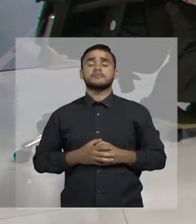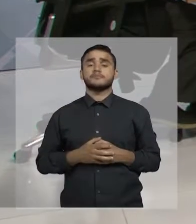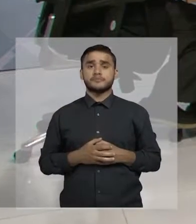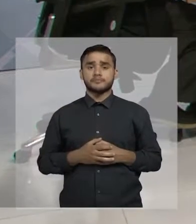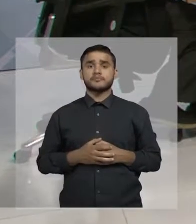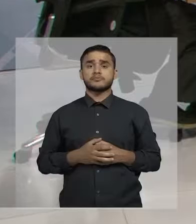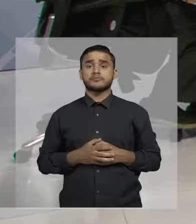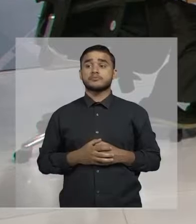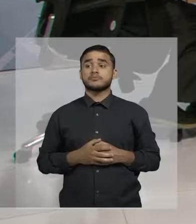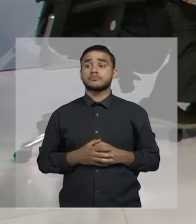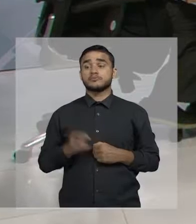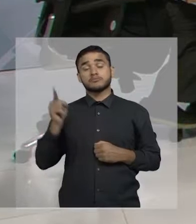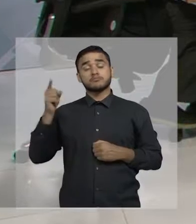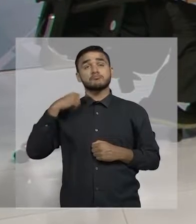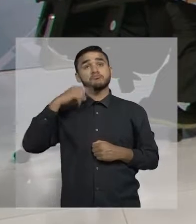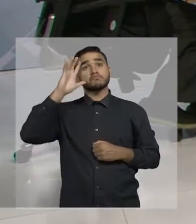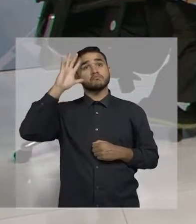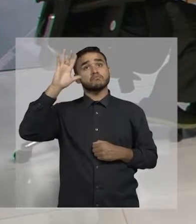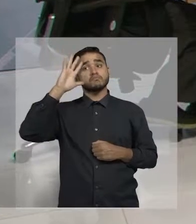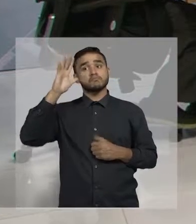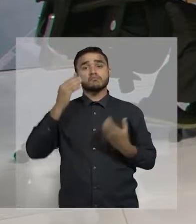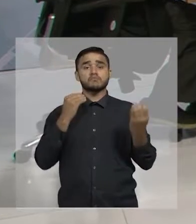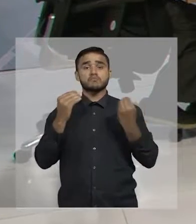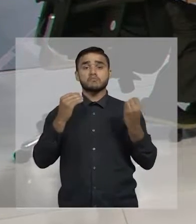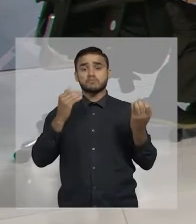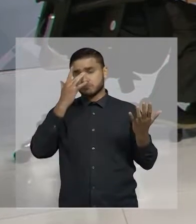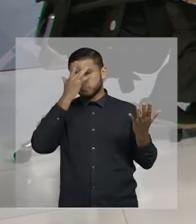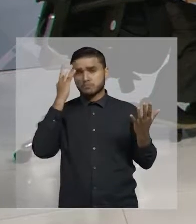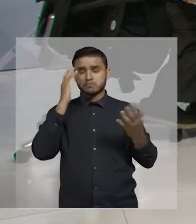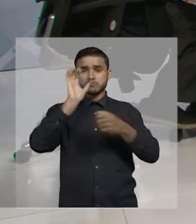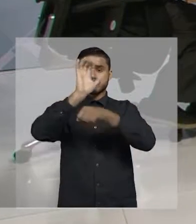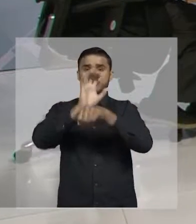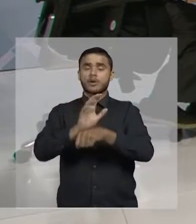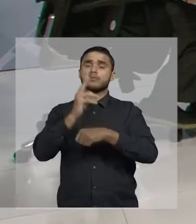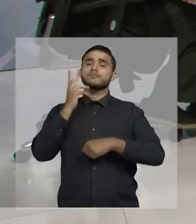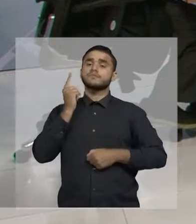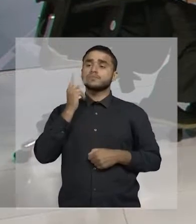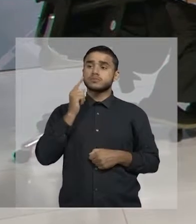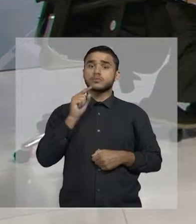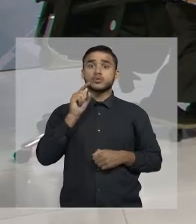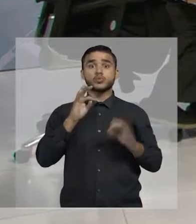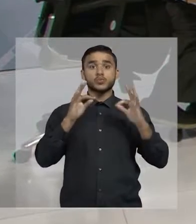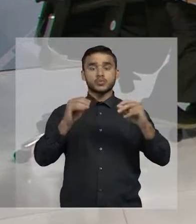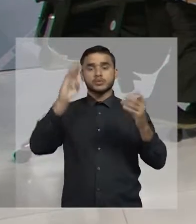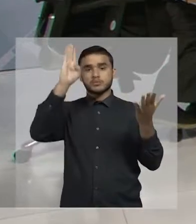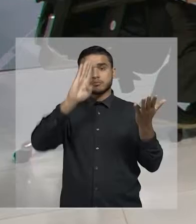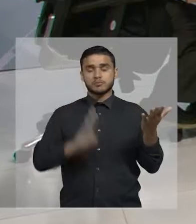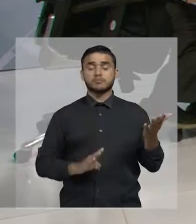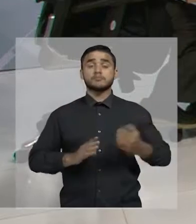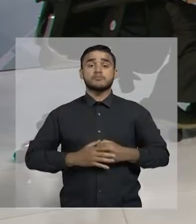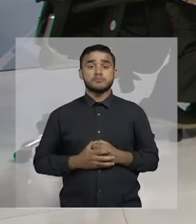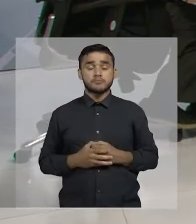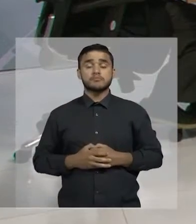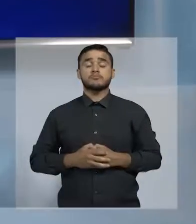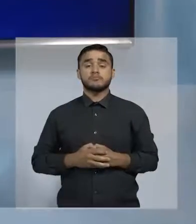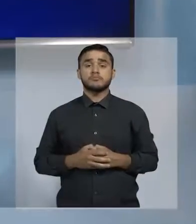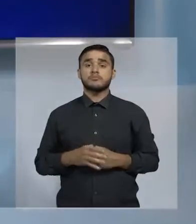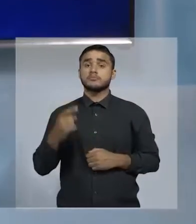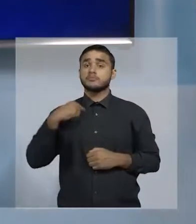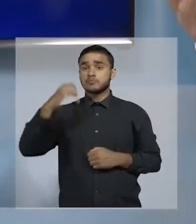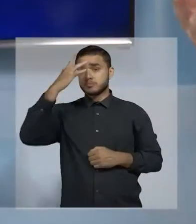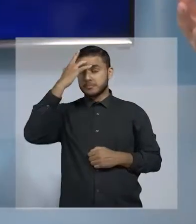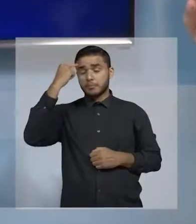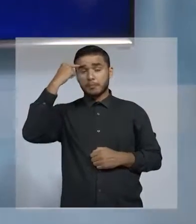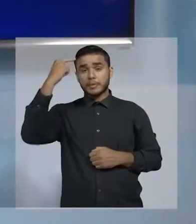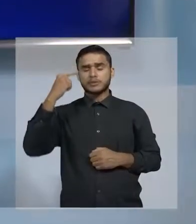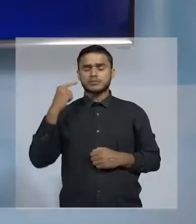no imaginário do cearense, assim como do Lula no Brasil, mutatis mutandis aqui, há no imaginário, há no